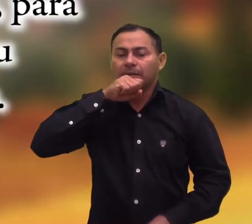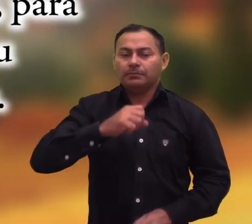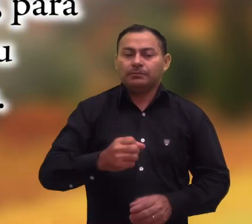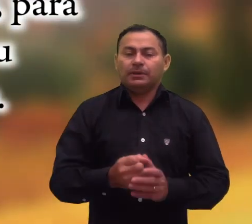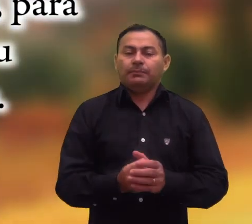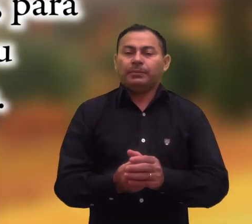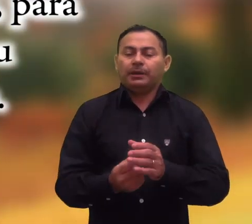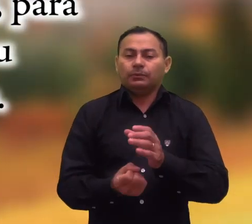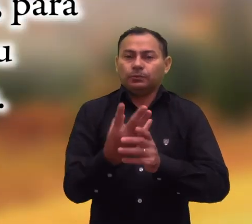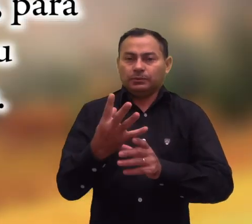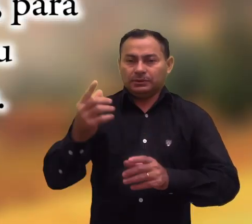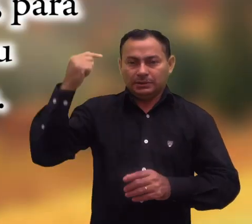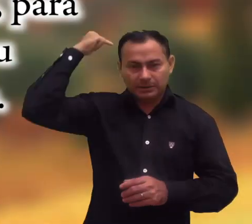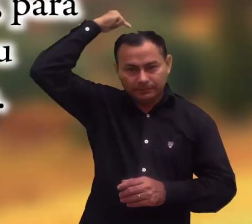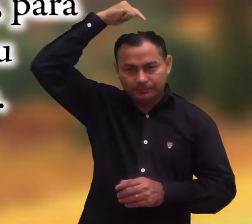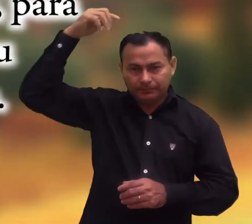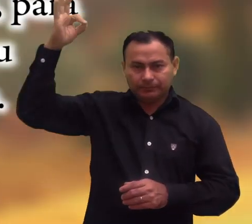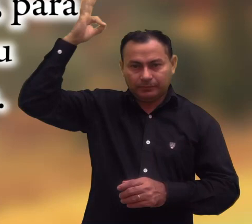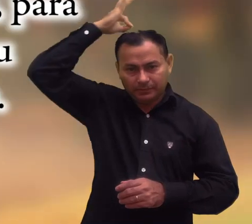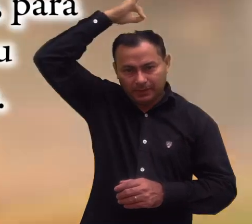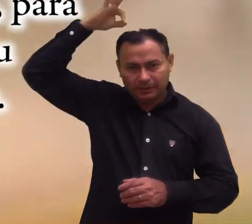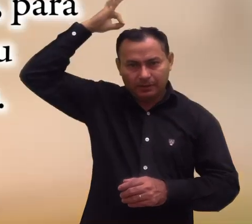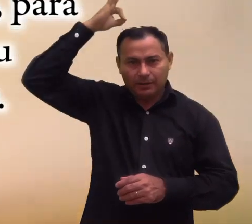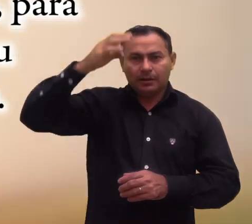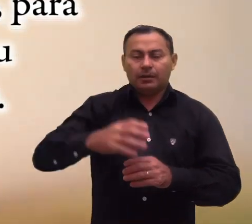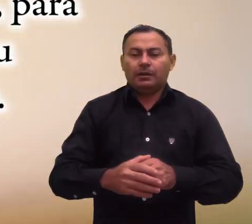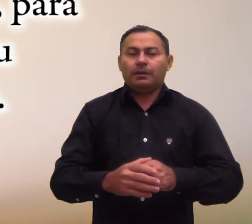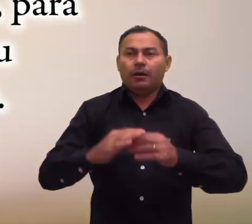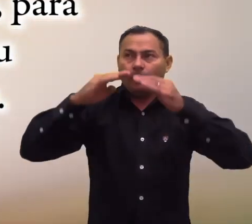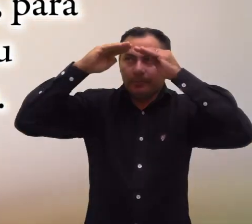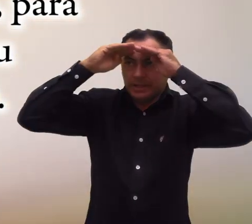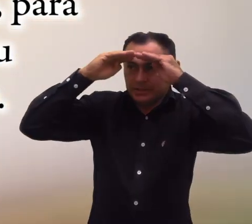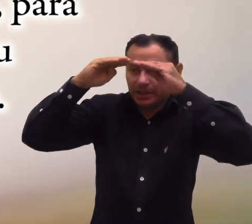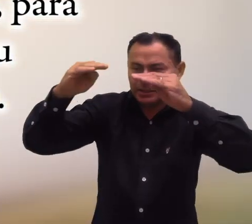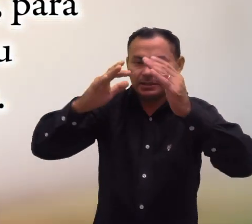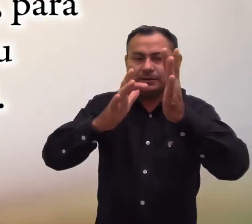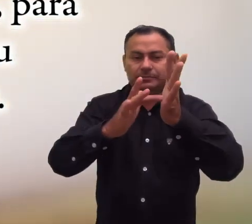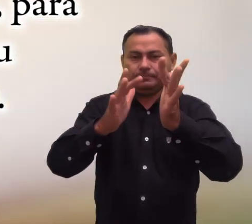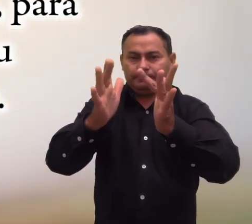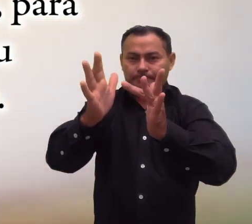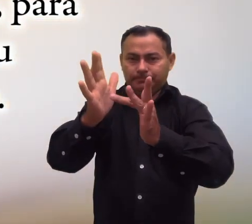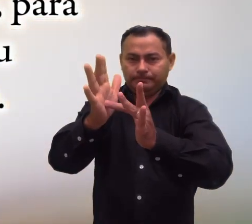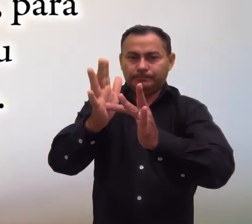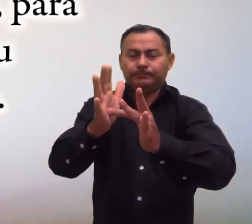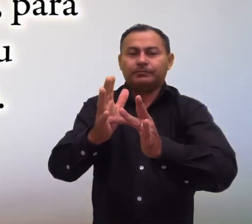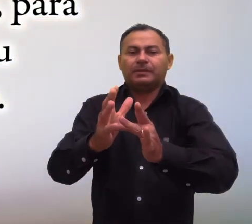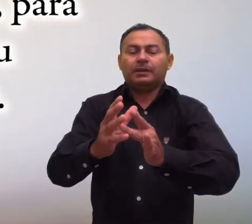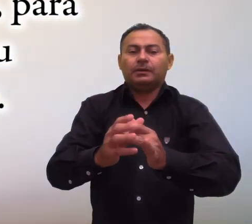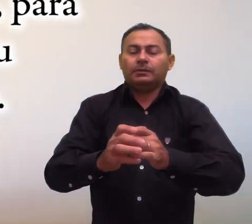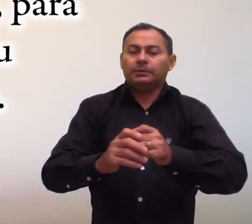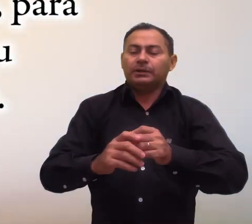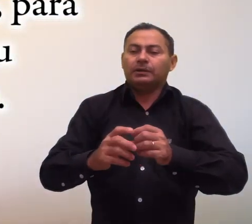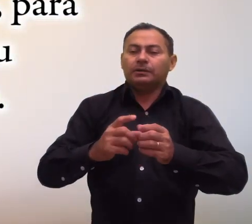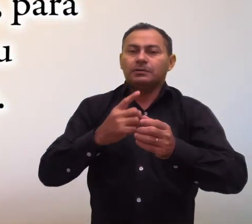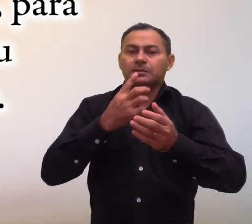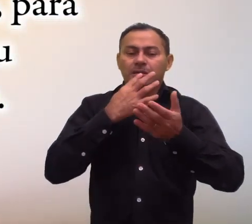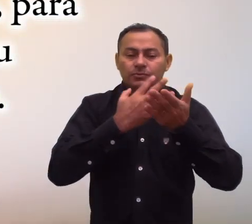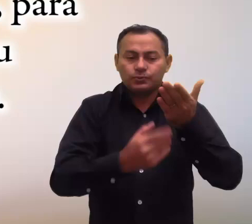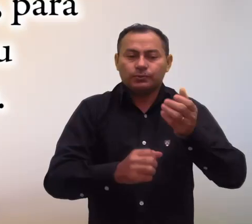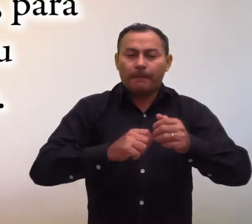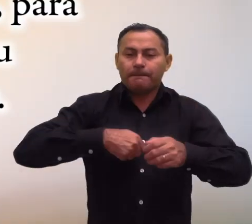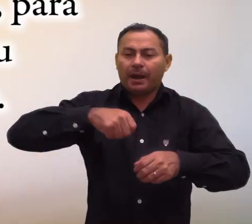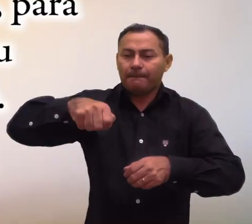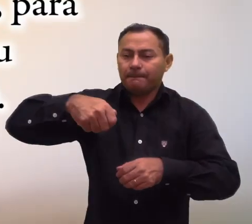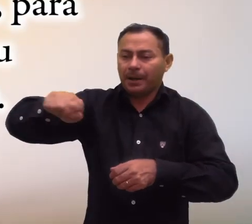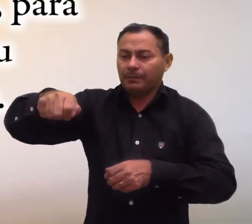Deus Pai, pela obra santificadora do Espírito, para a obediência a Jesus Cristo e a aspersão do